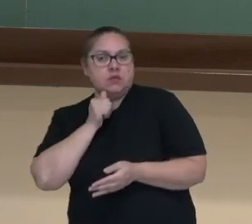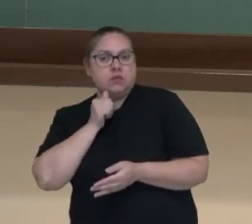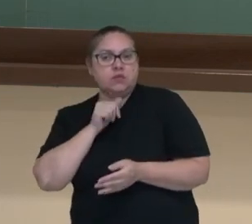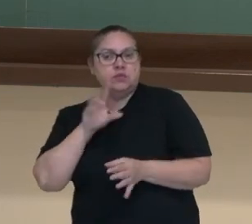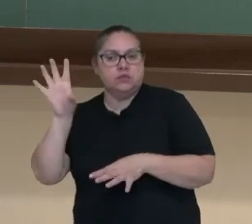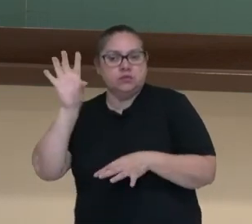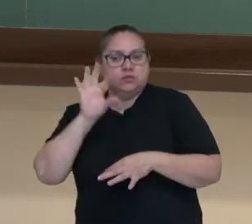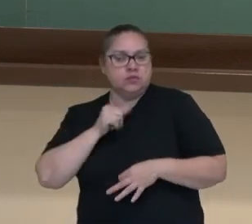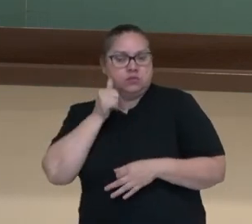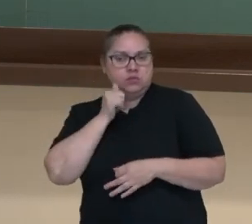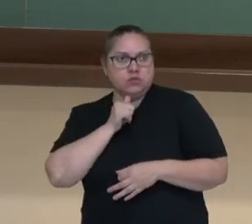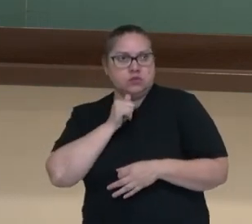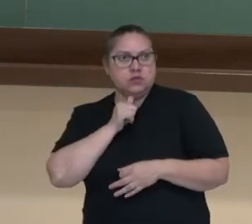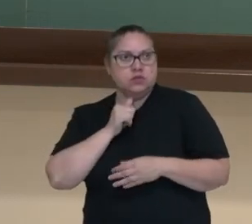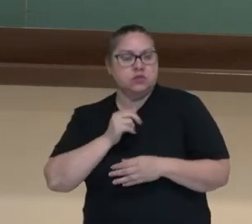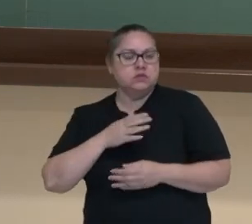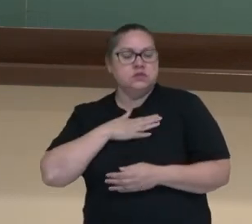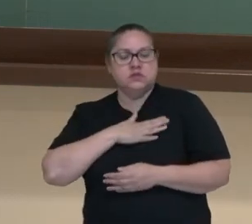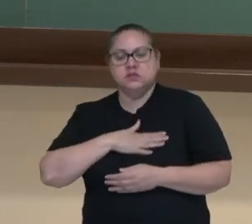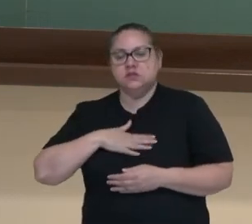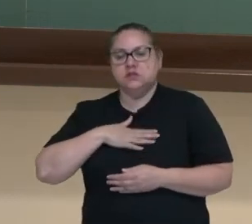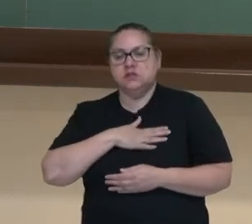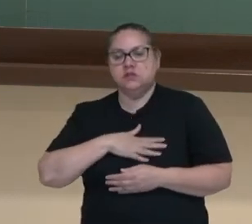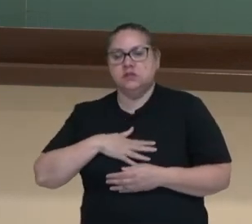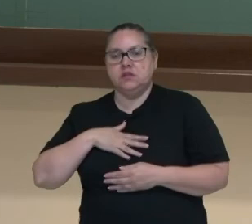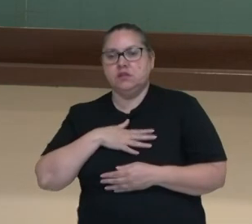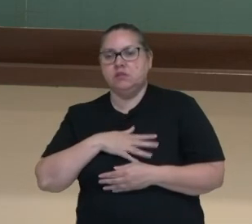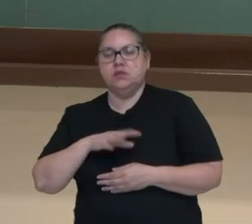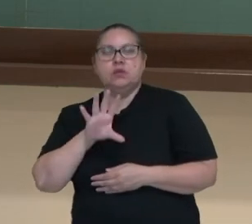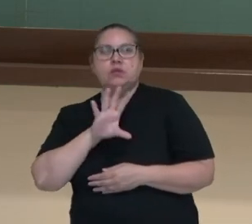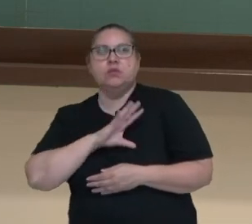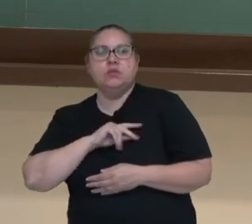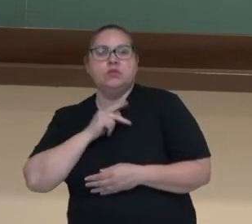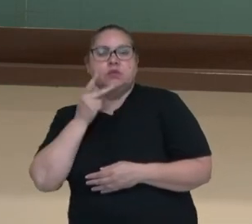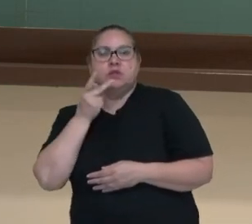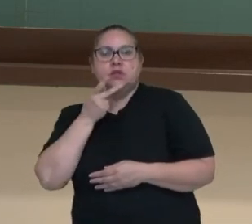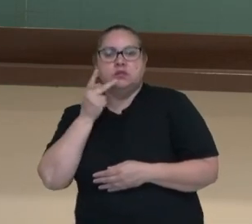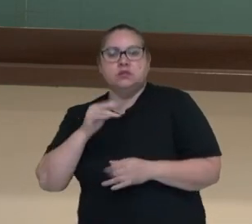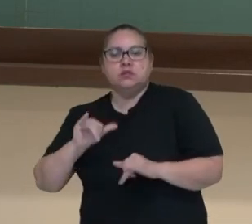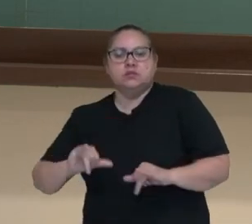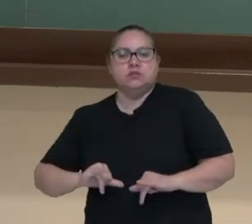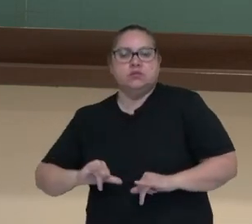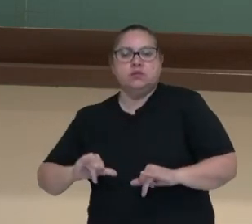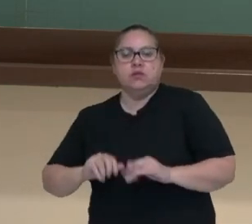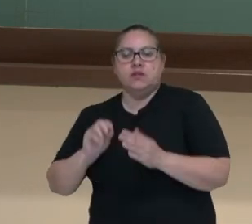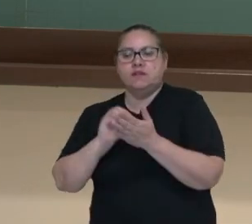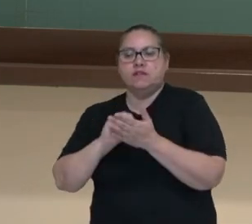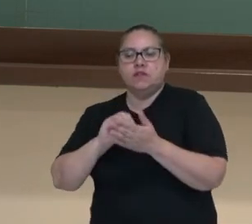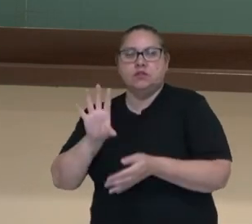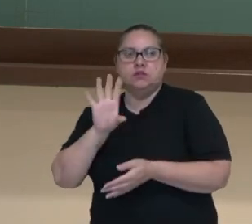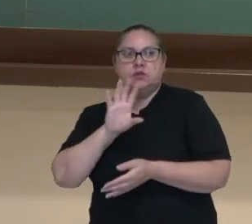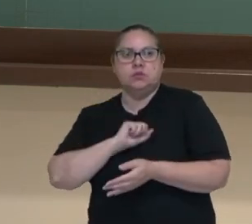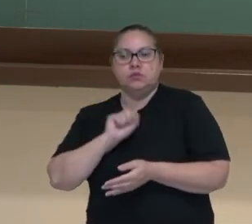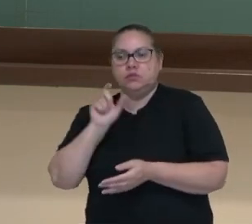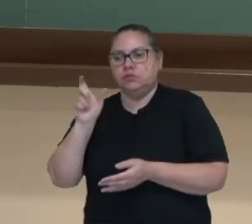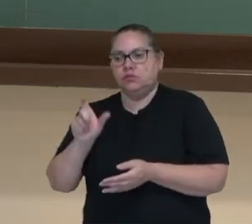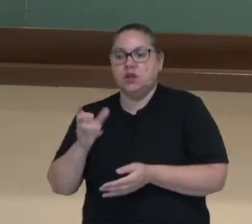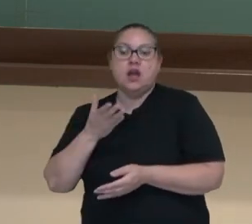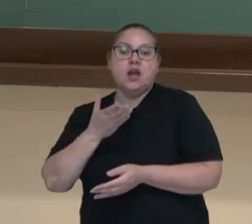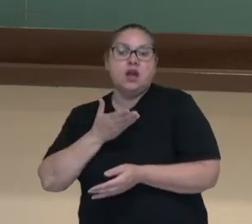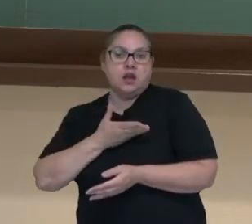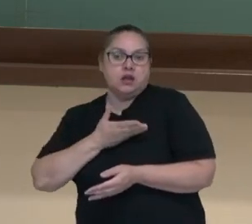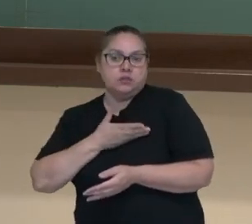tema mais frequente é a saudade, o lamento amoroso, da dama que sofre com a ausência do amado. Então, amigo